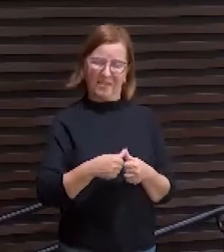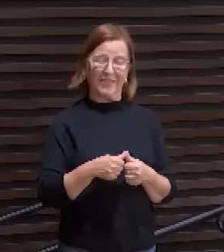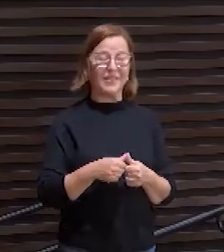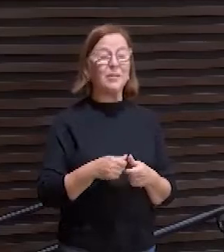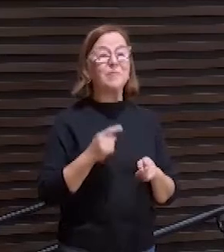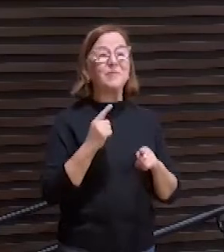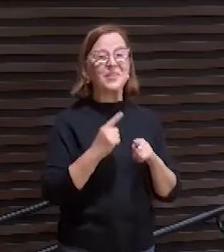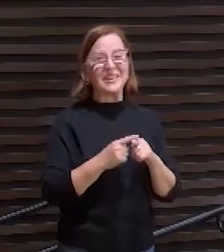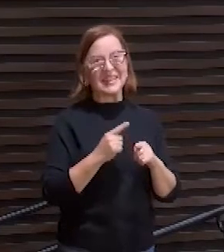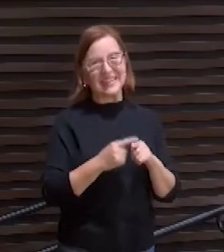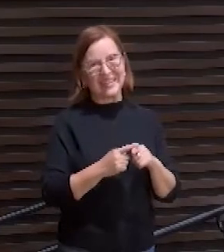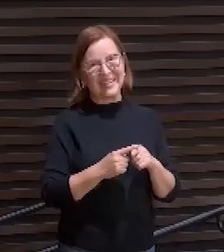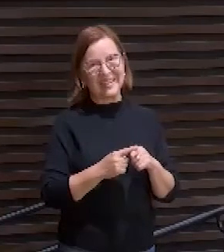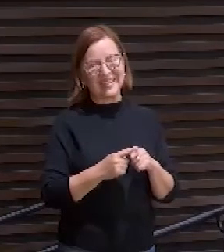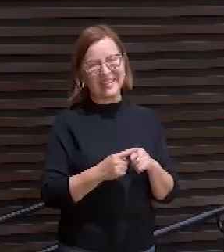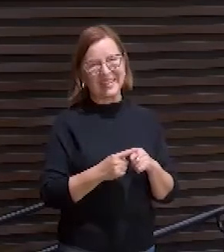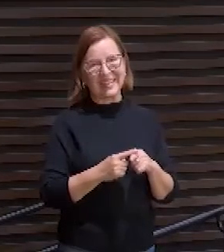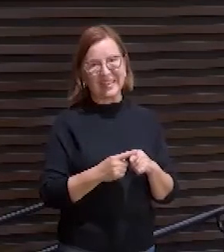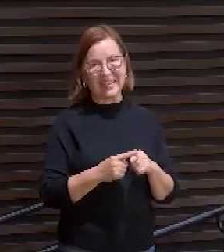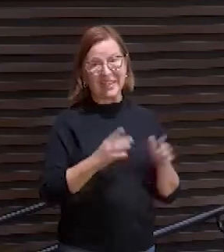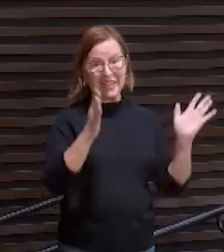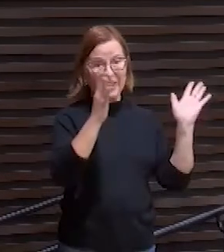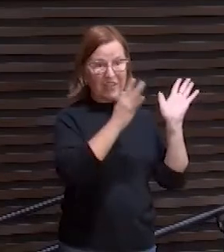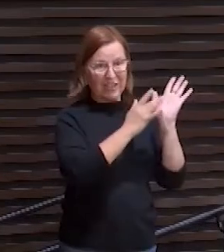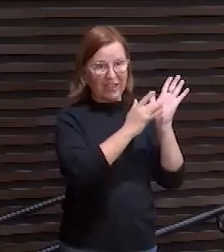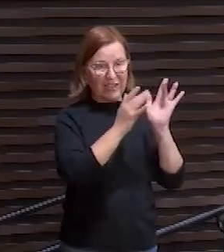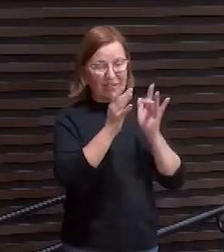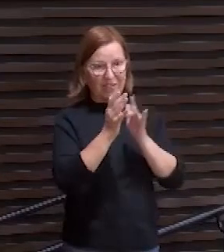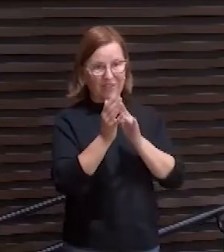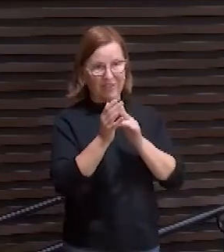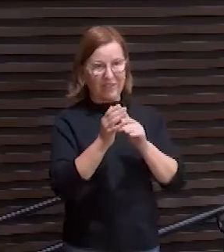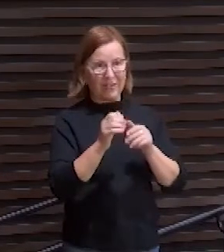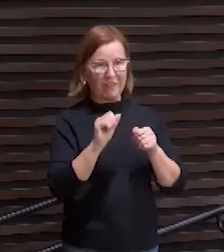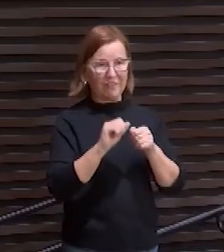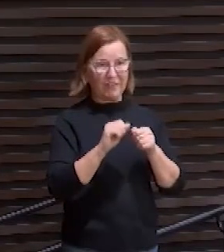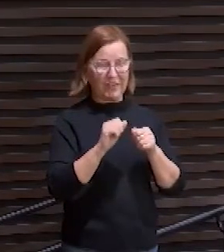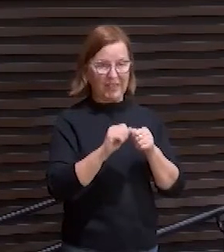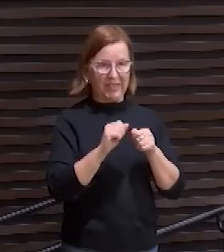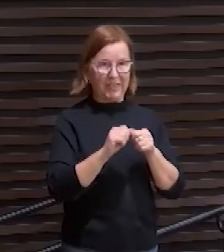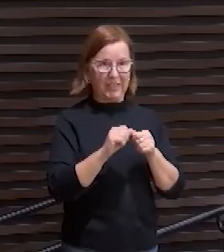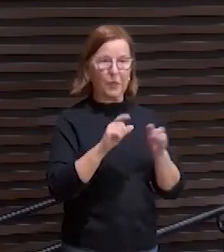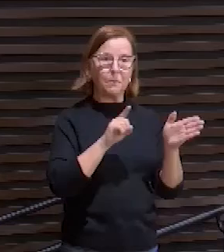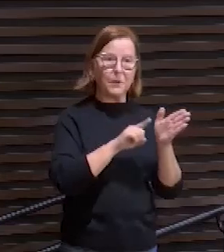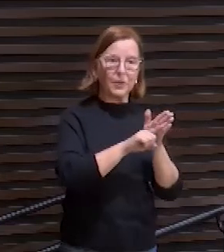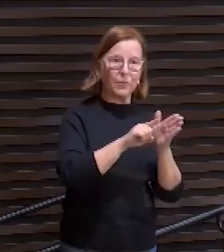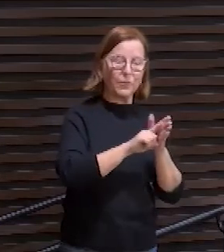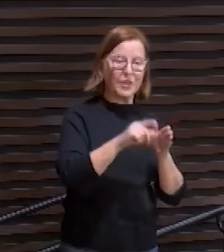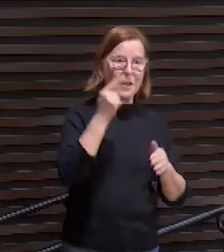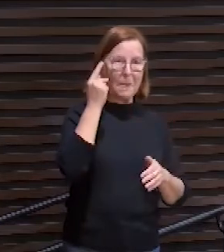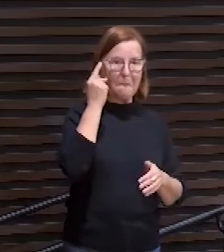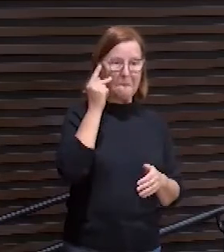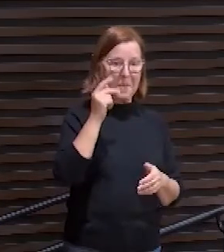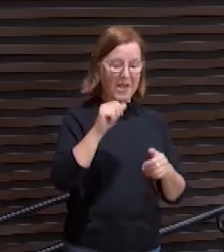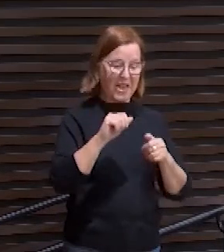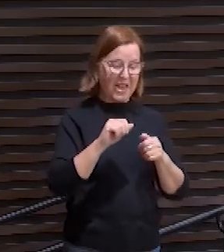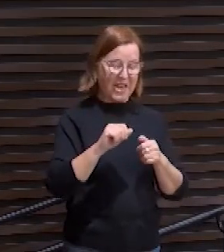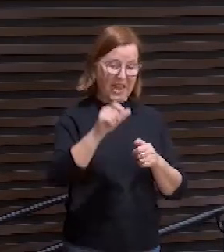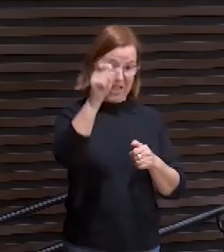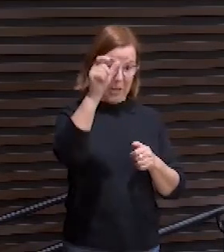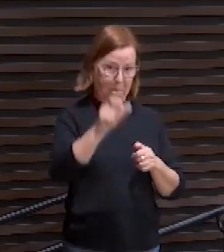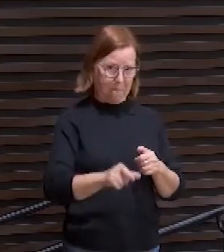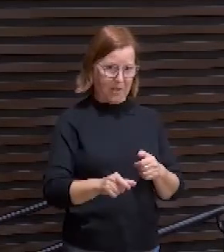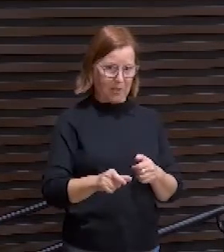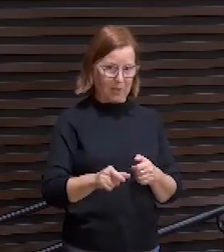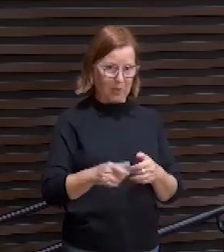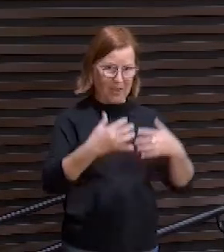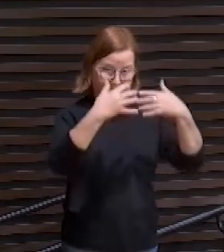Porque ele fazia uma pergunta para levar o seu ouvinte a raciocinar. Era assim